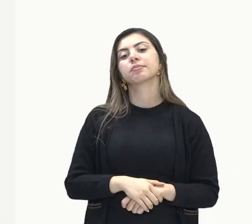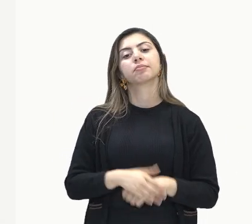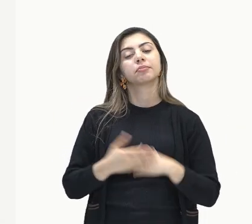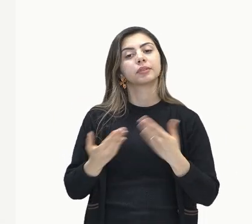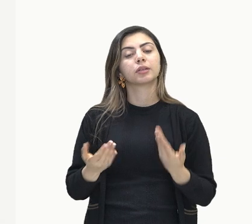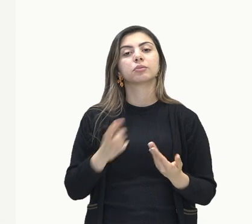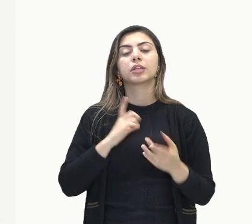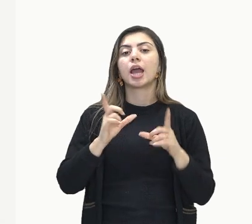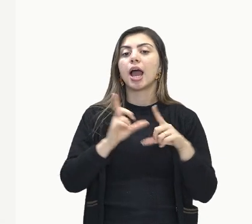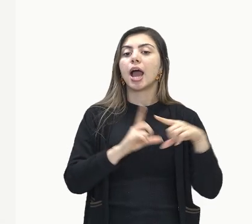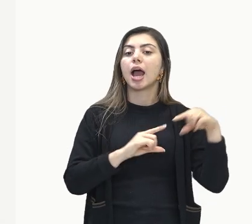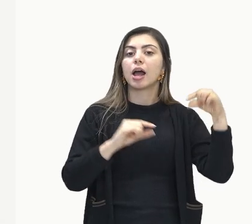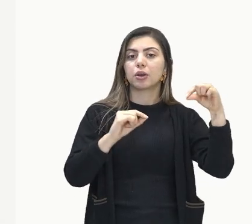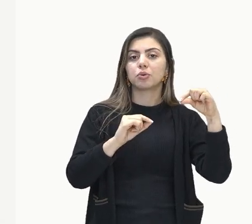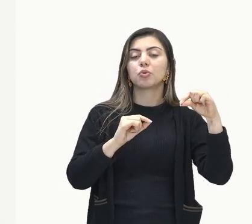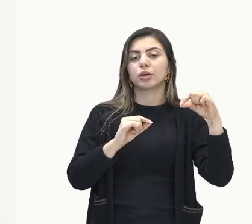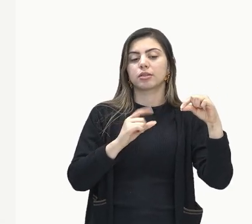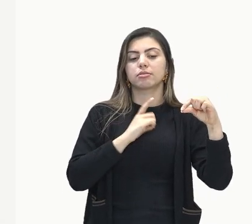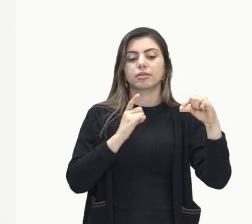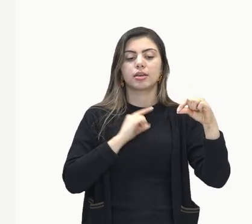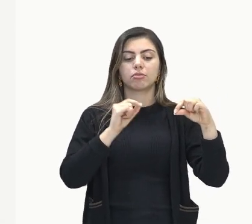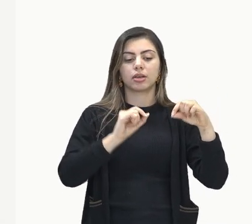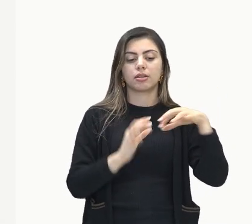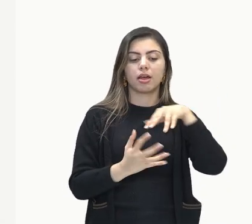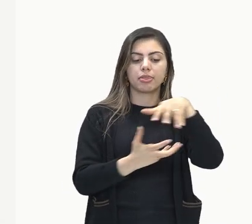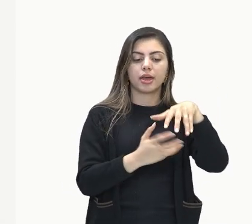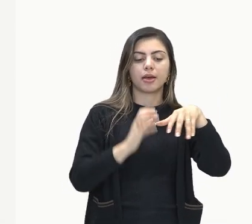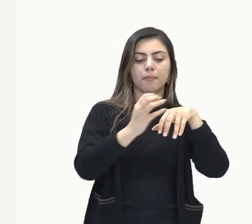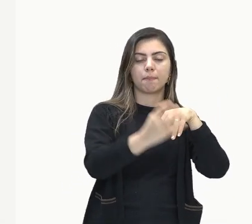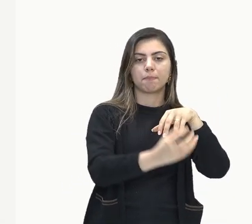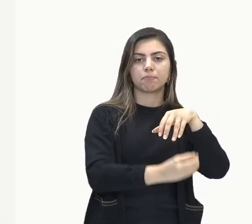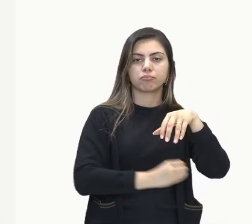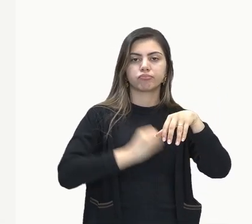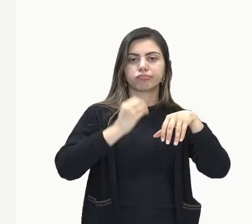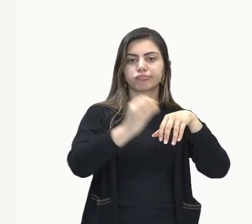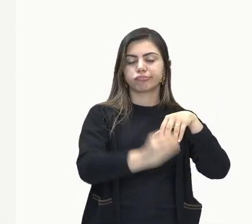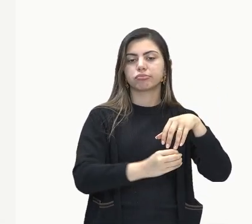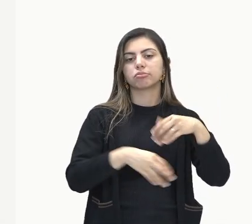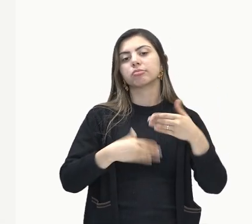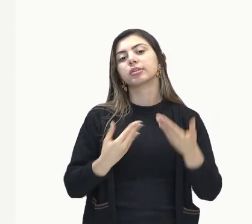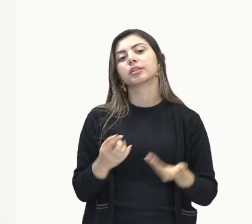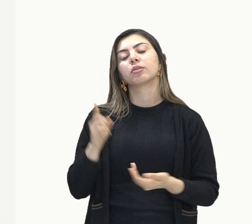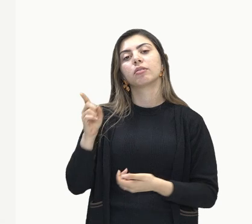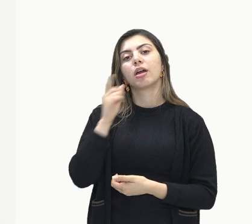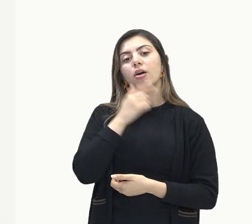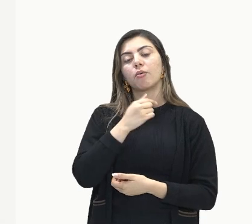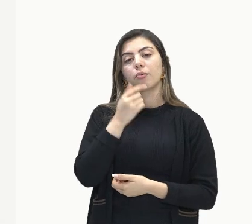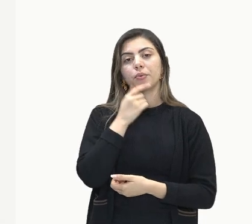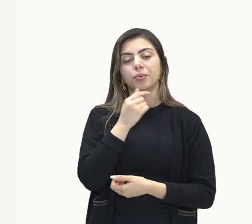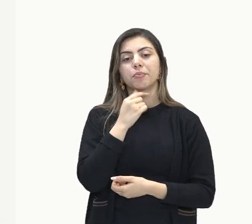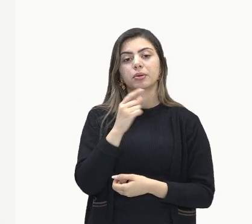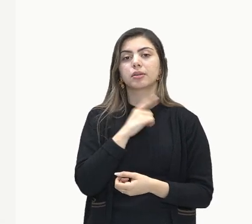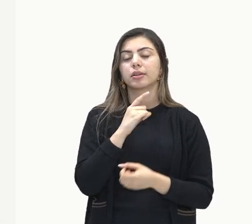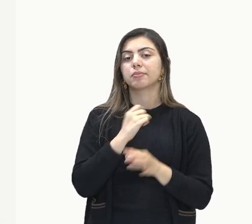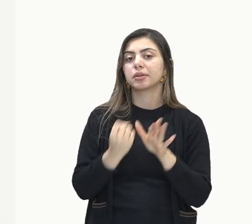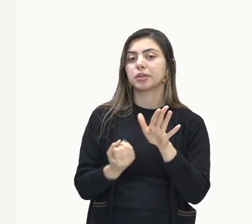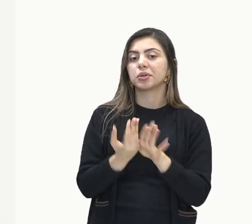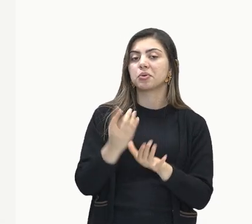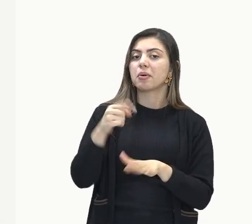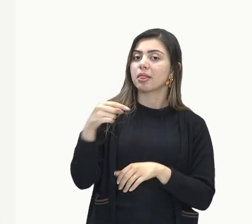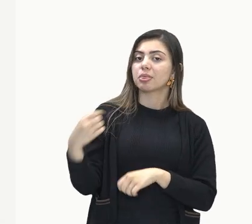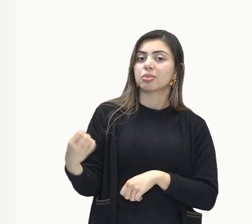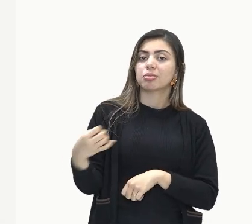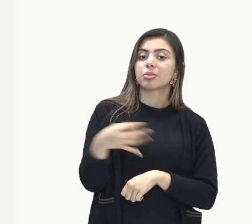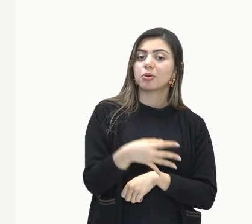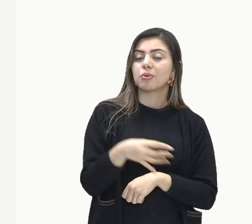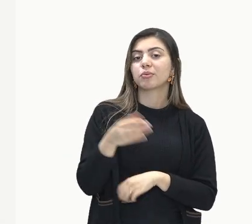girava ao redor da Terra. Então, o modelo de Nicolau Copérnico, certo, foi inovador